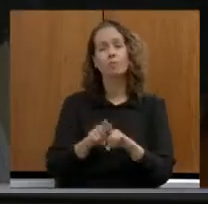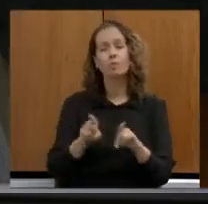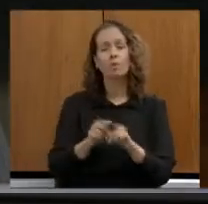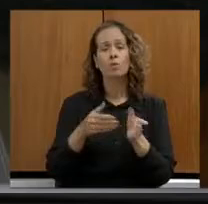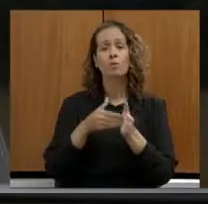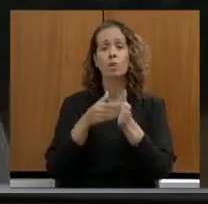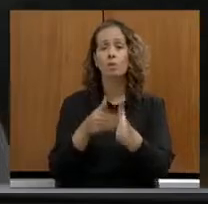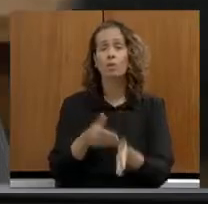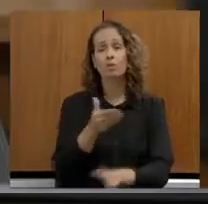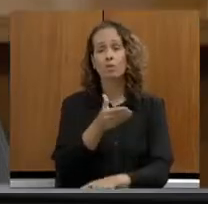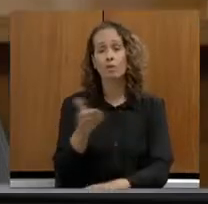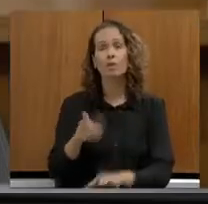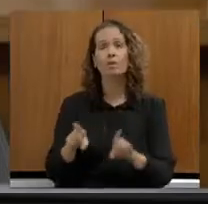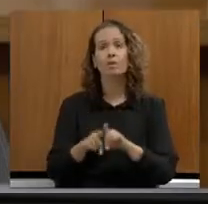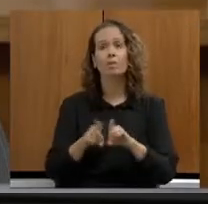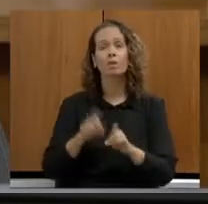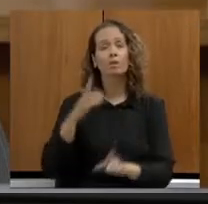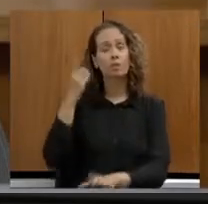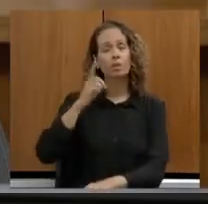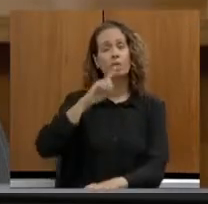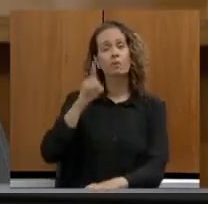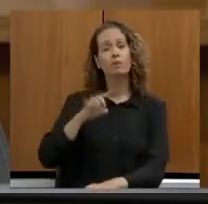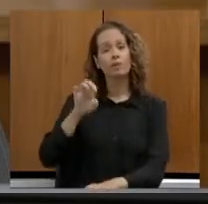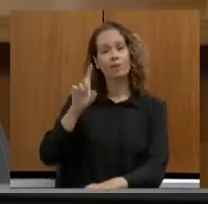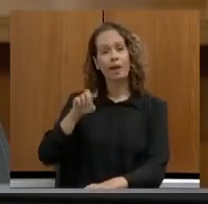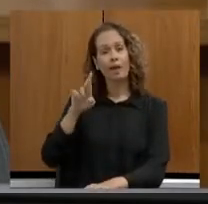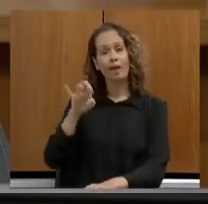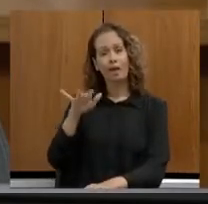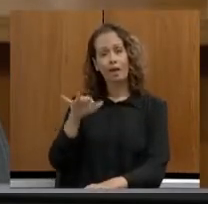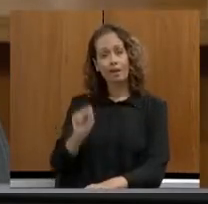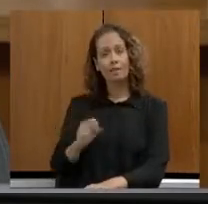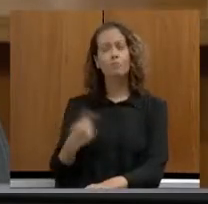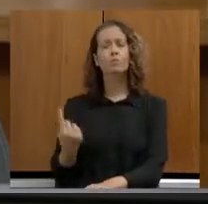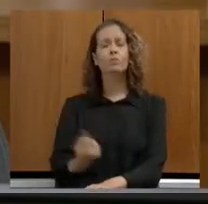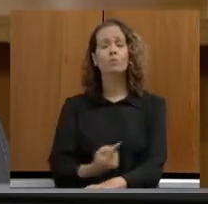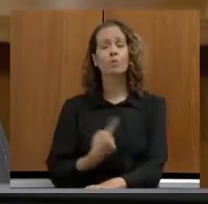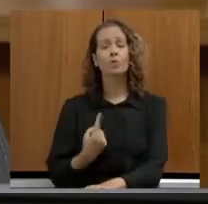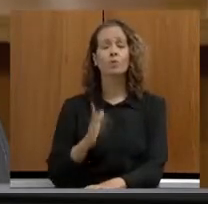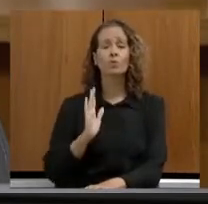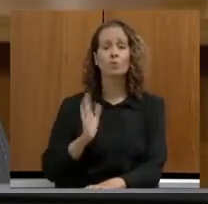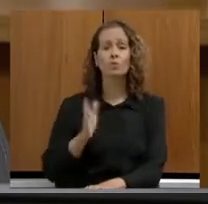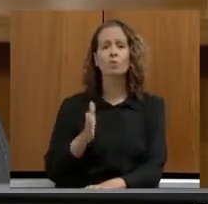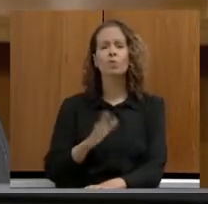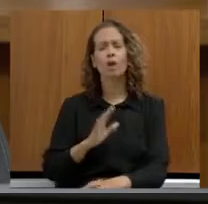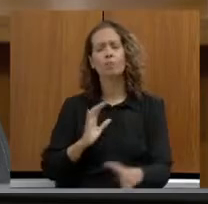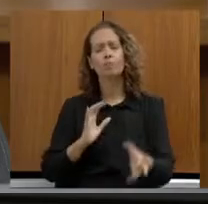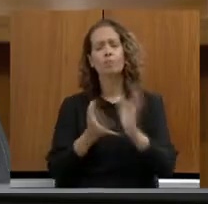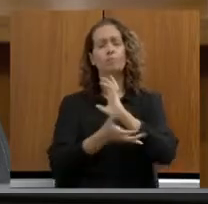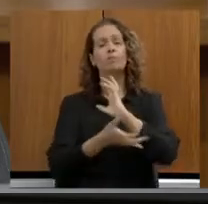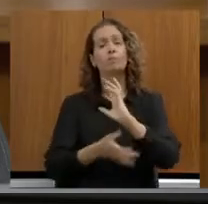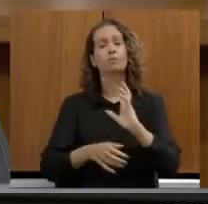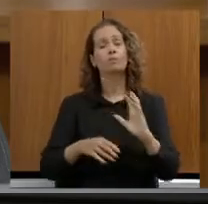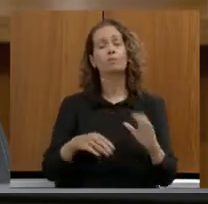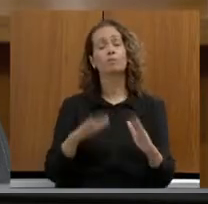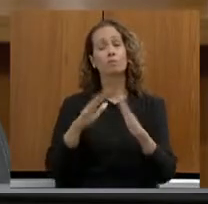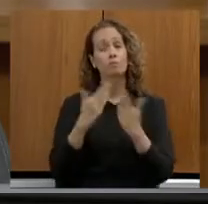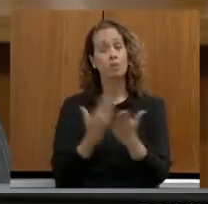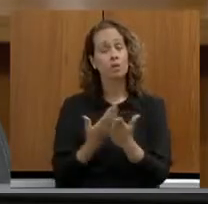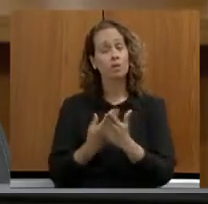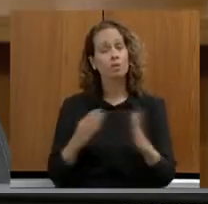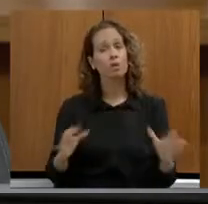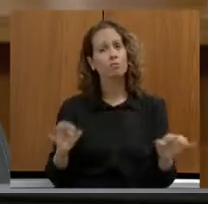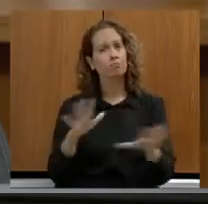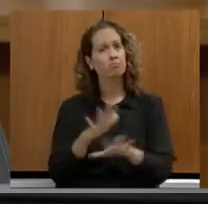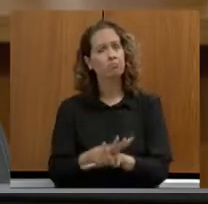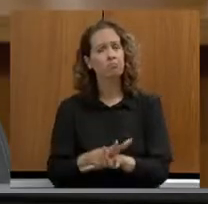acompanhamento da Senhora do deputado Zé Reis estamos agora em plena em plena a reconstrução da escola com a conclusão